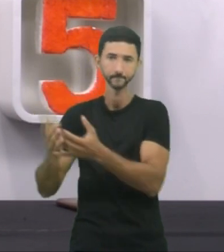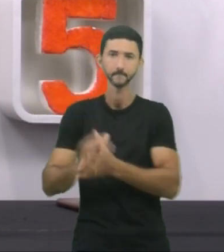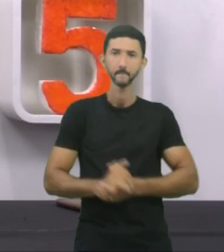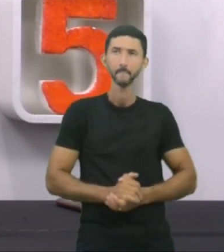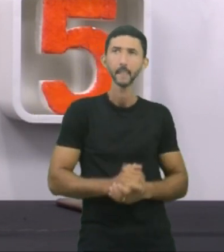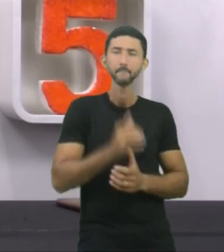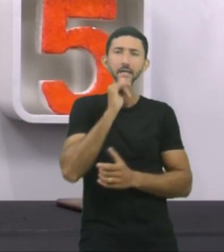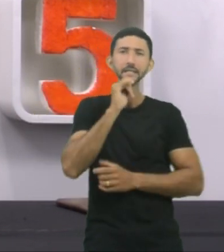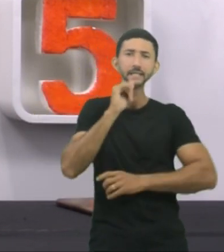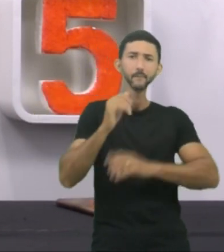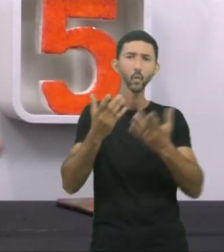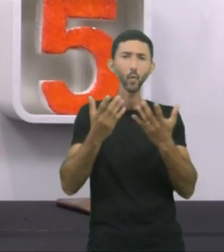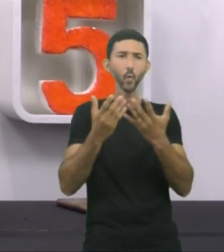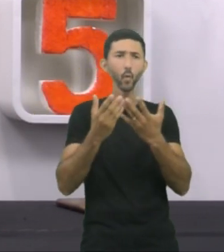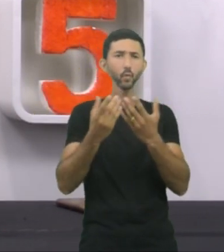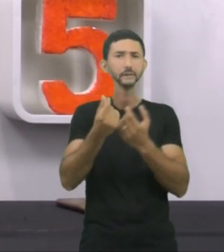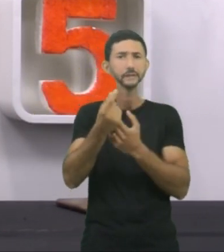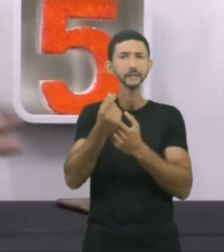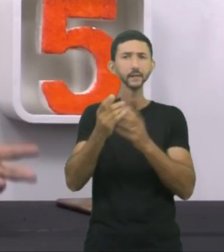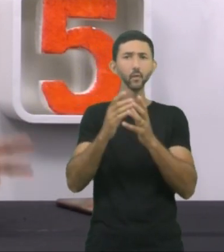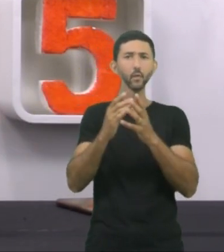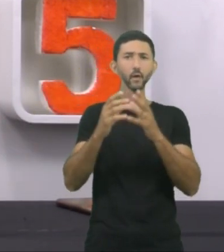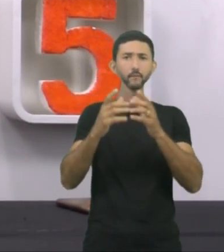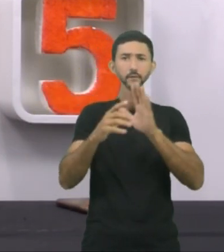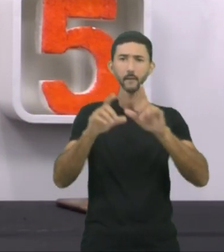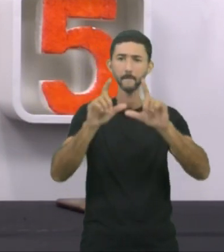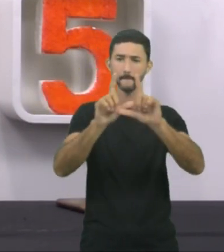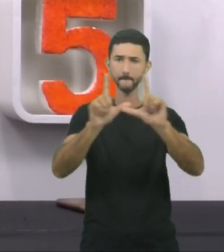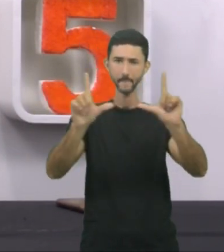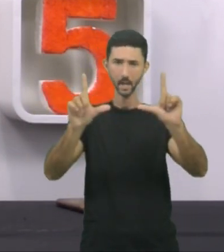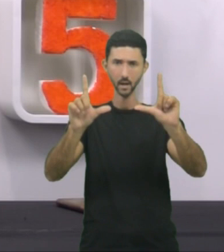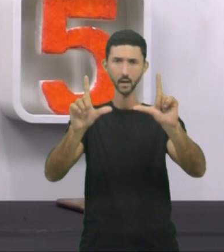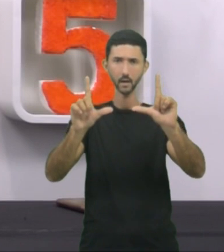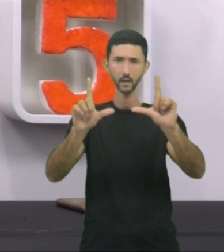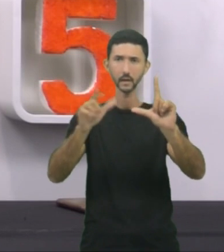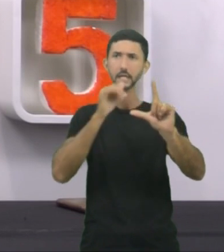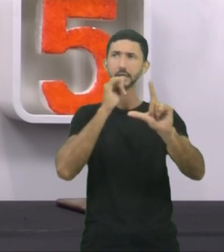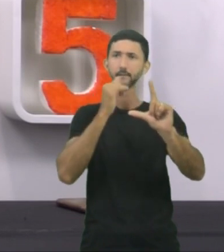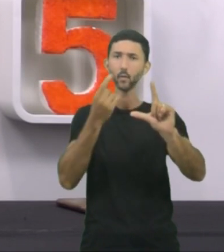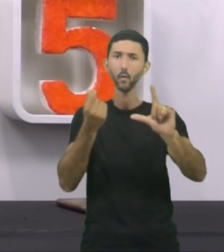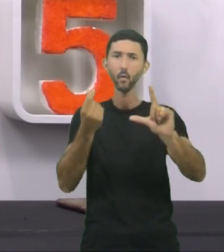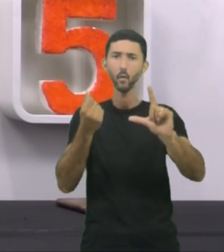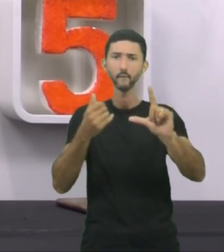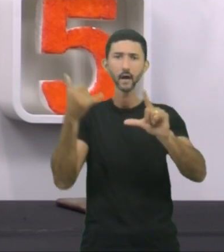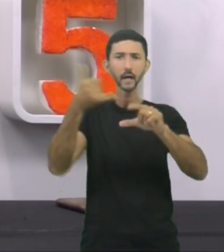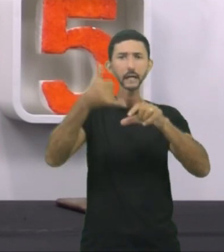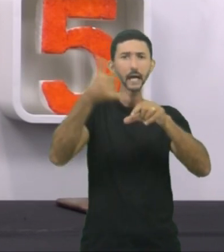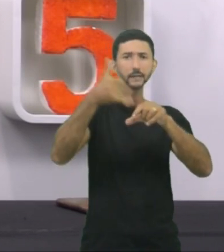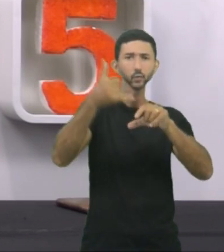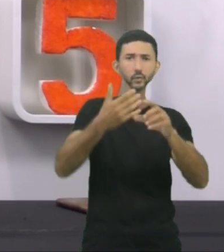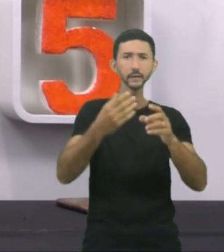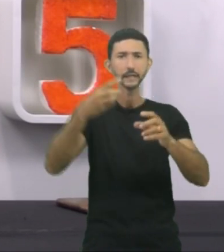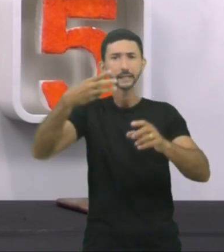exemplo, naquela imagem eu te mostrei uma placa de preço de gasolina,